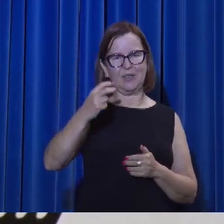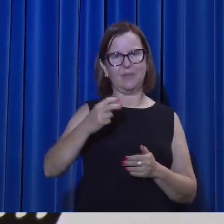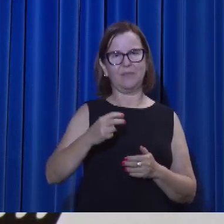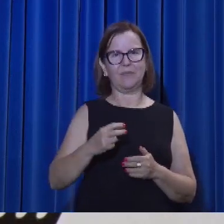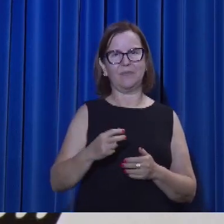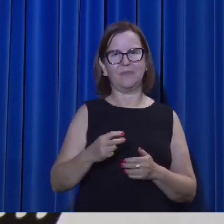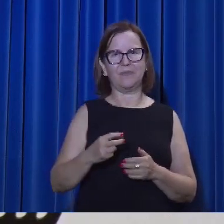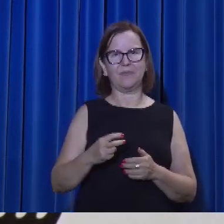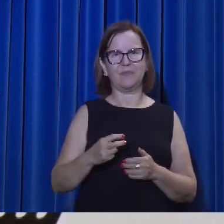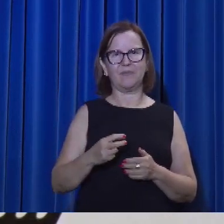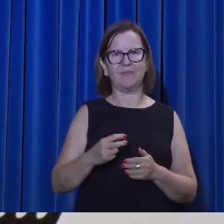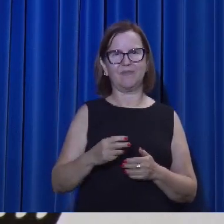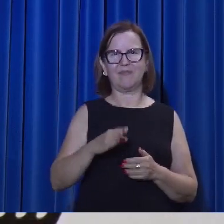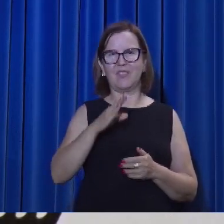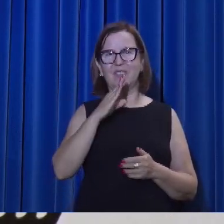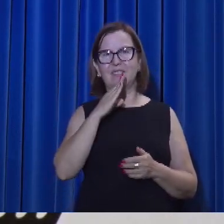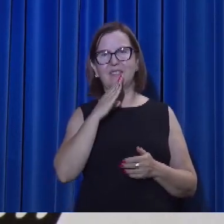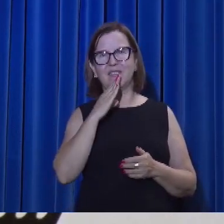o reconheçam